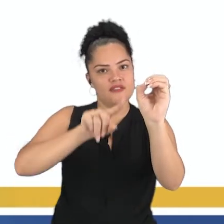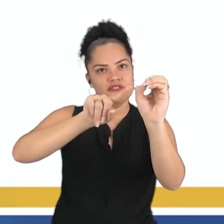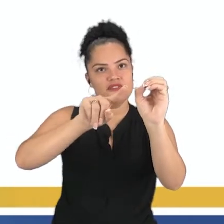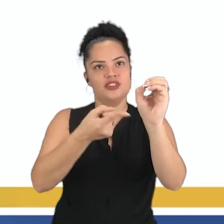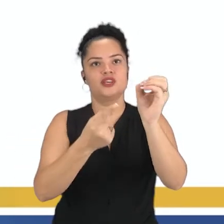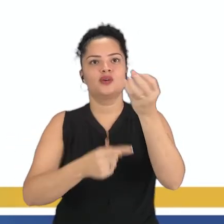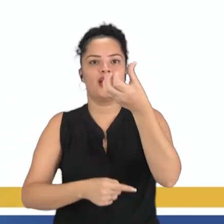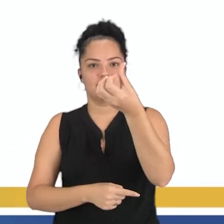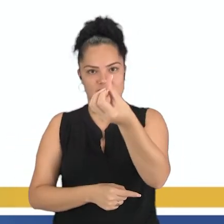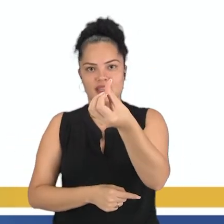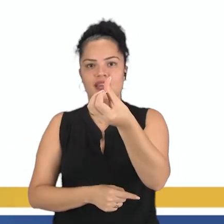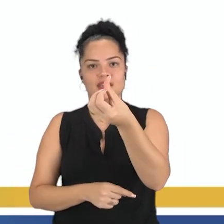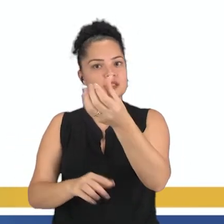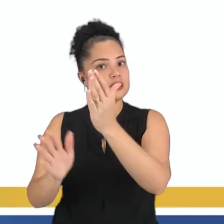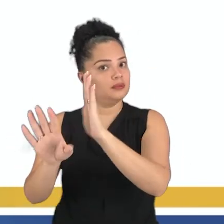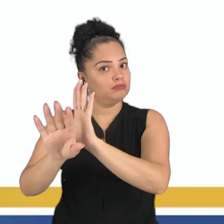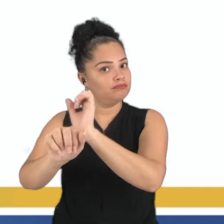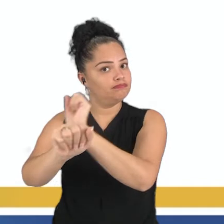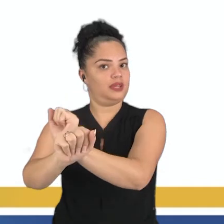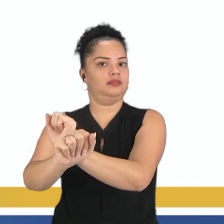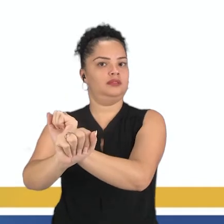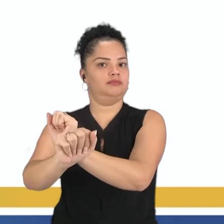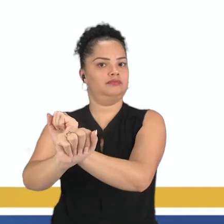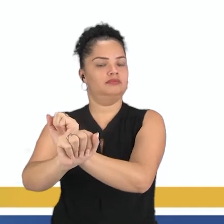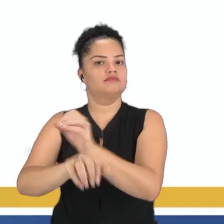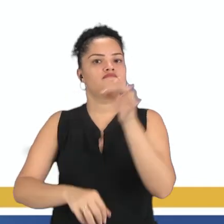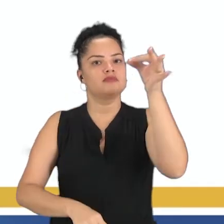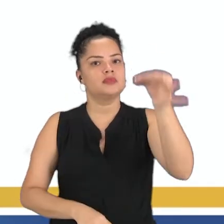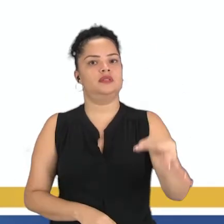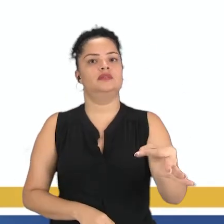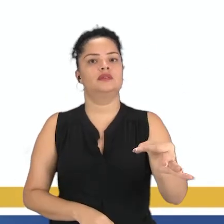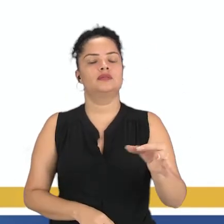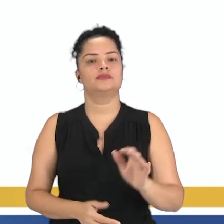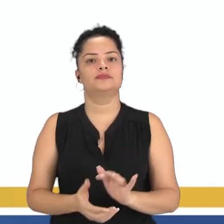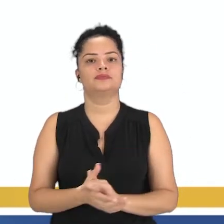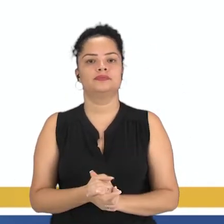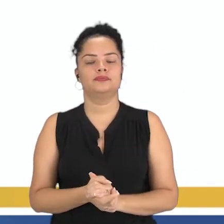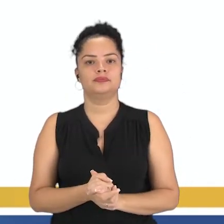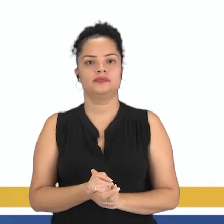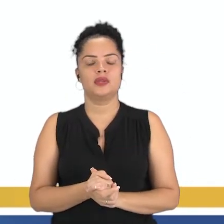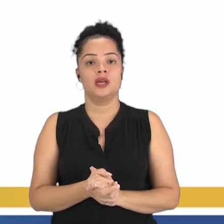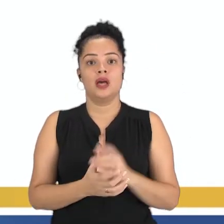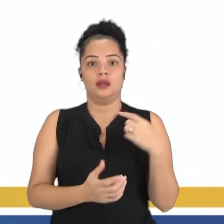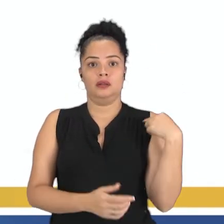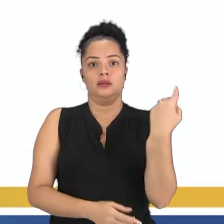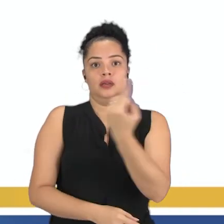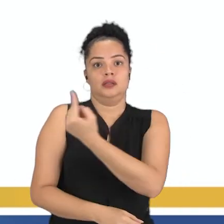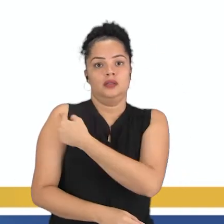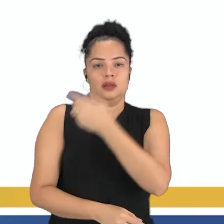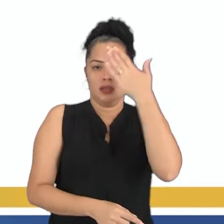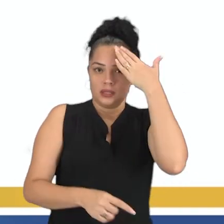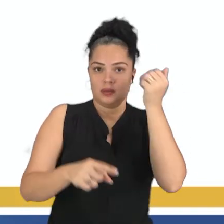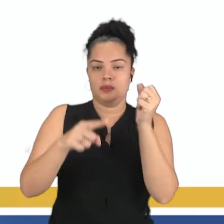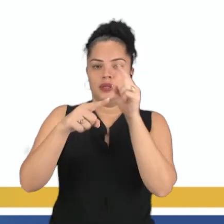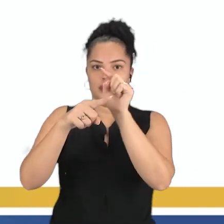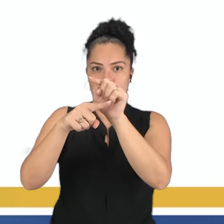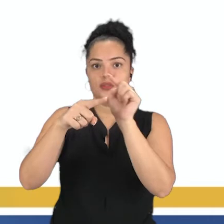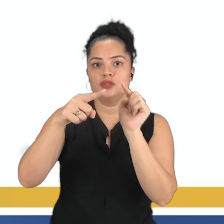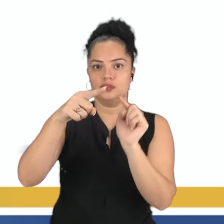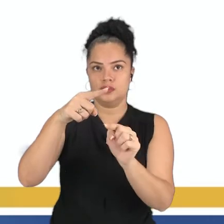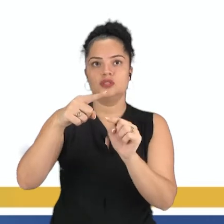após a vírgula e acabou. Então, a gente fala que são decimais exatos. Gente, para nós dividirmos 1,44